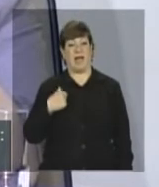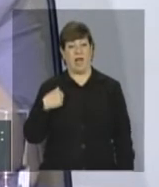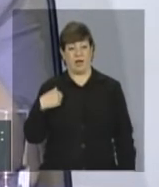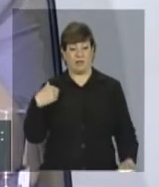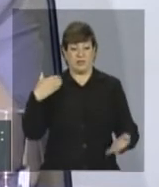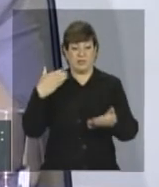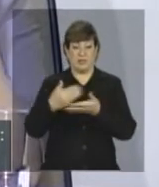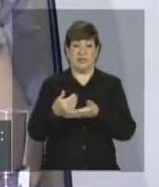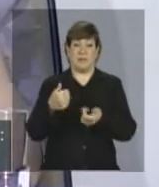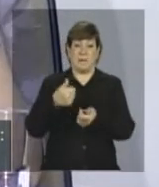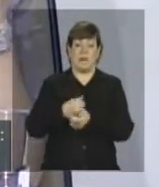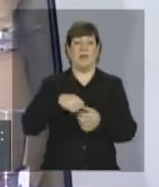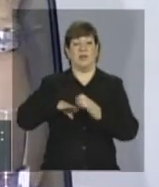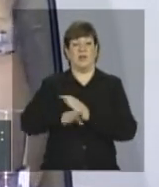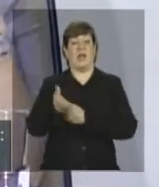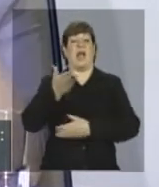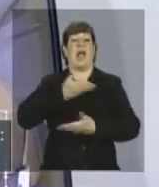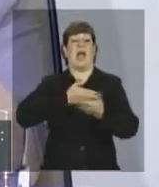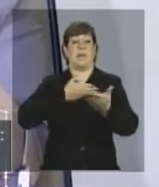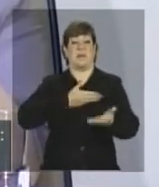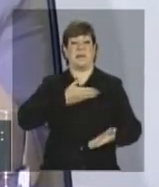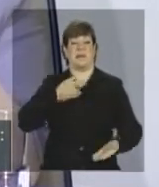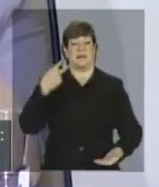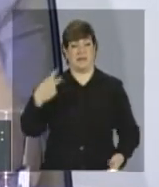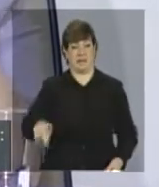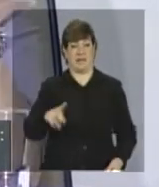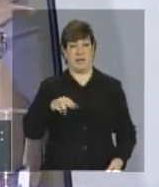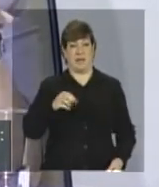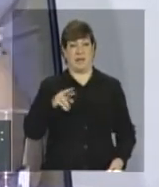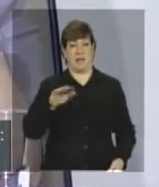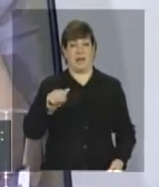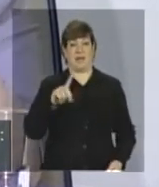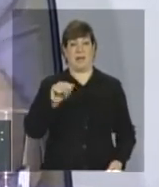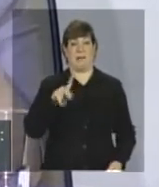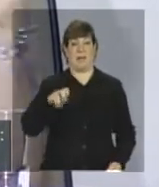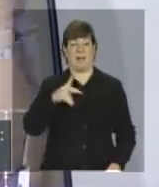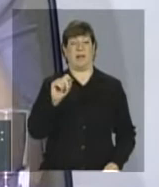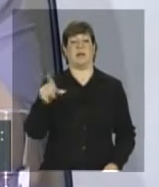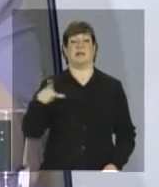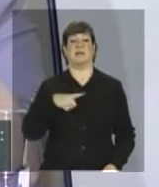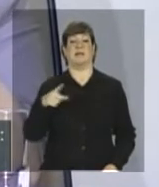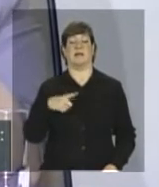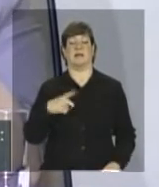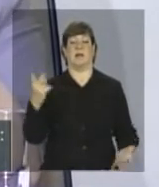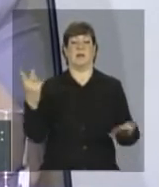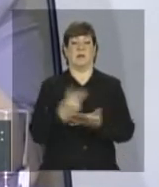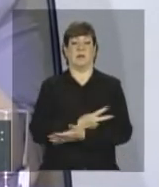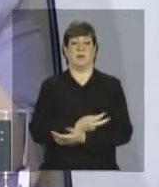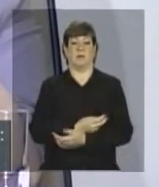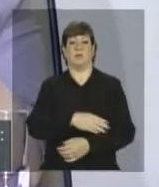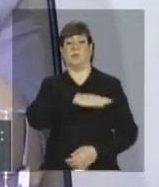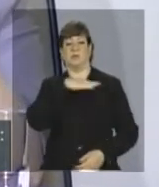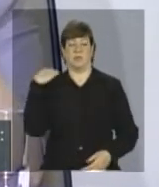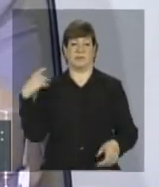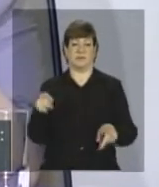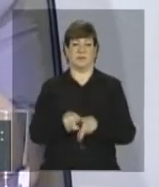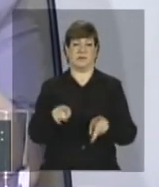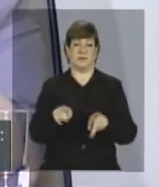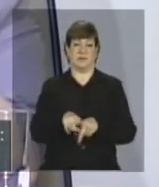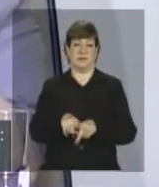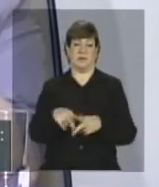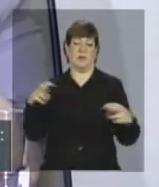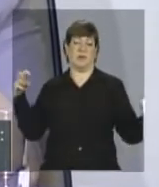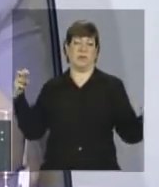aproximei e me tornei amiga íntima dela, que veio a falecer num acidente onde também faleceu a Bete